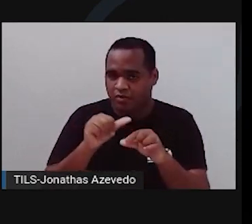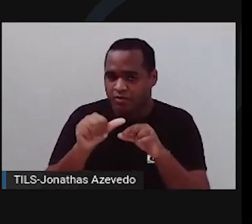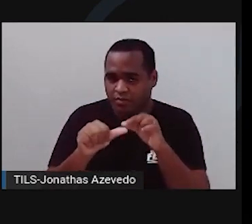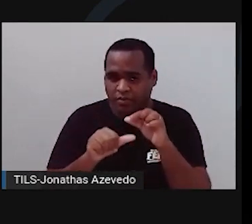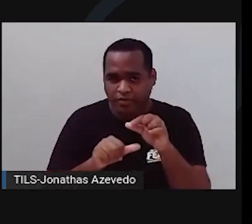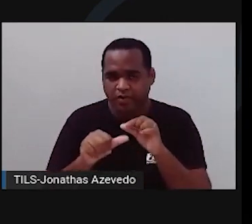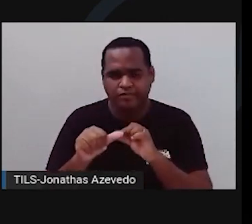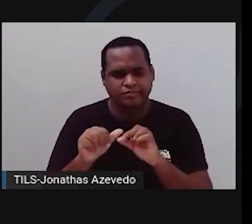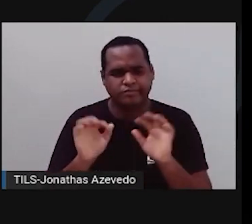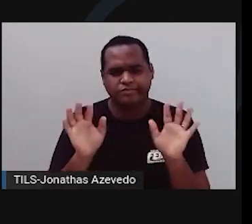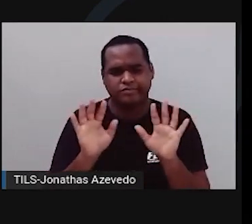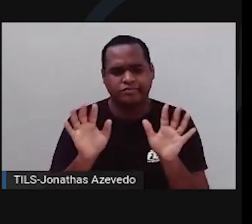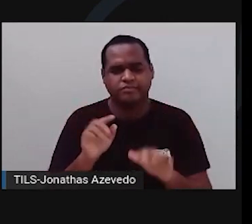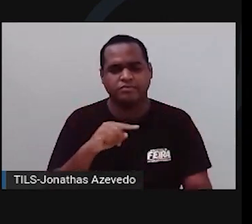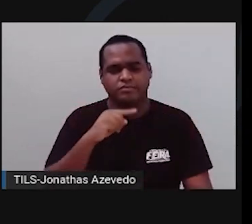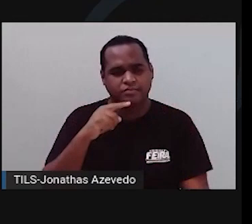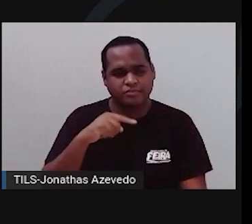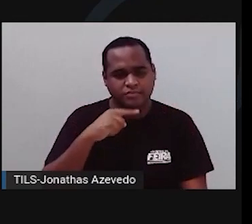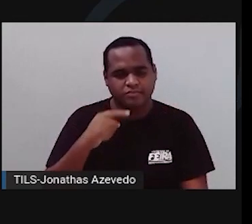osmolaridade.